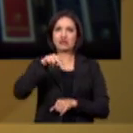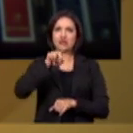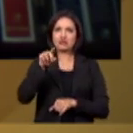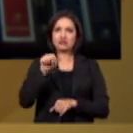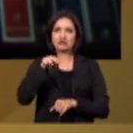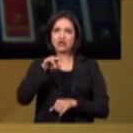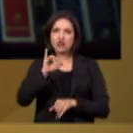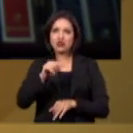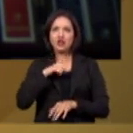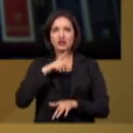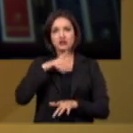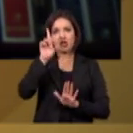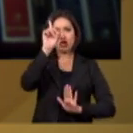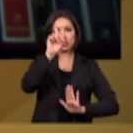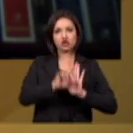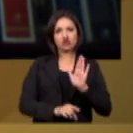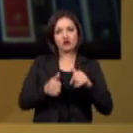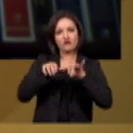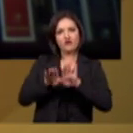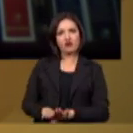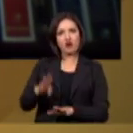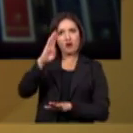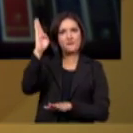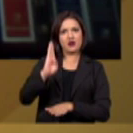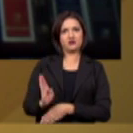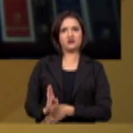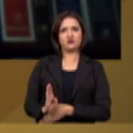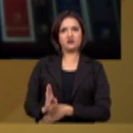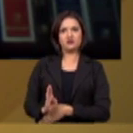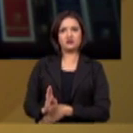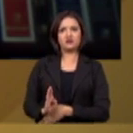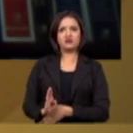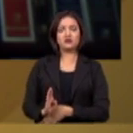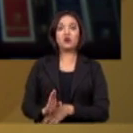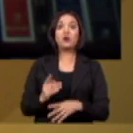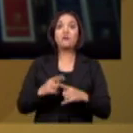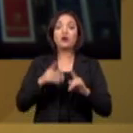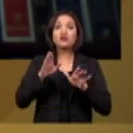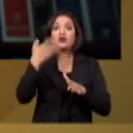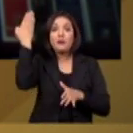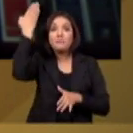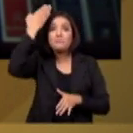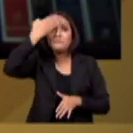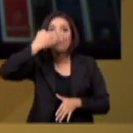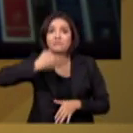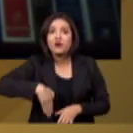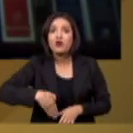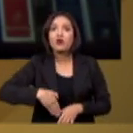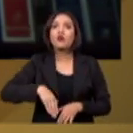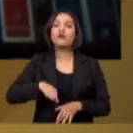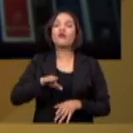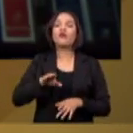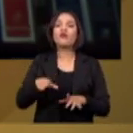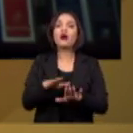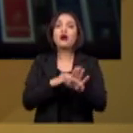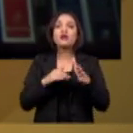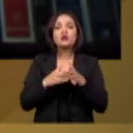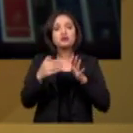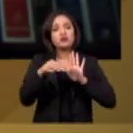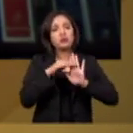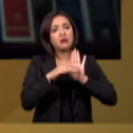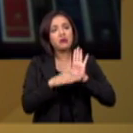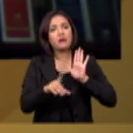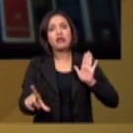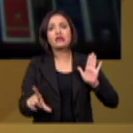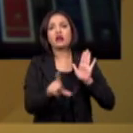direito público subjetivo a fim de comprovar a ocorrência seu favor os pressupostos legais